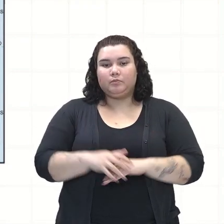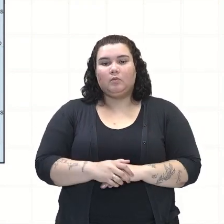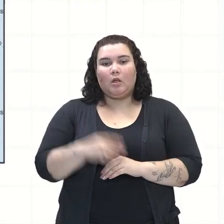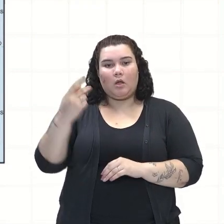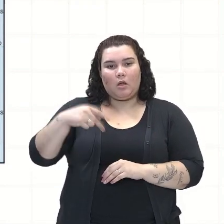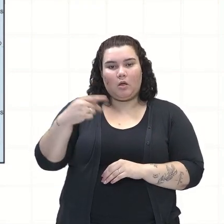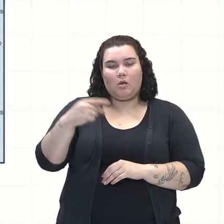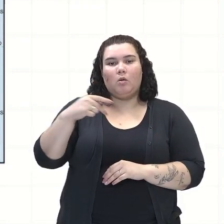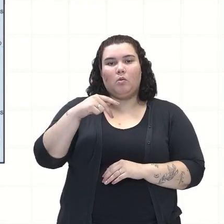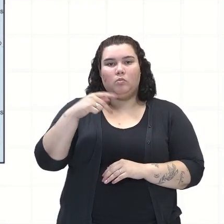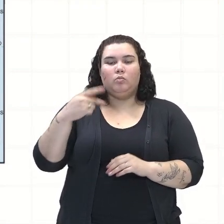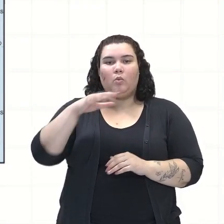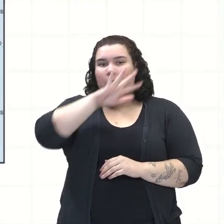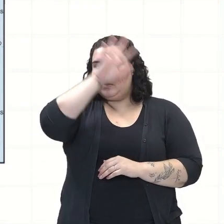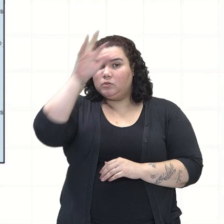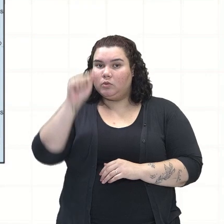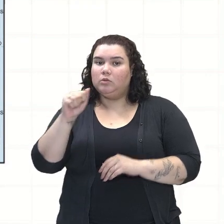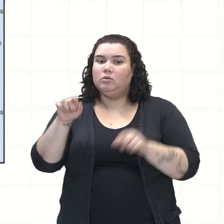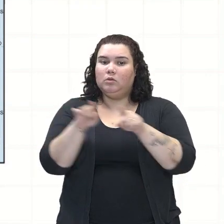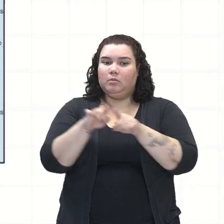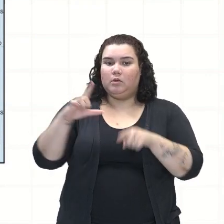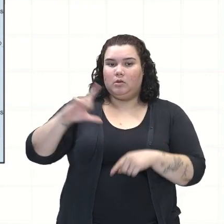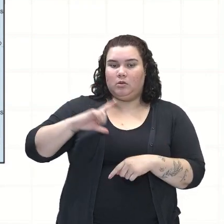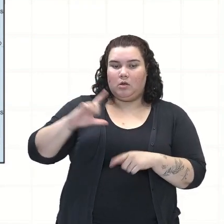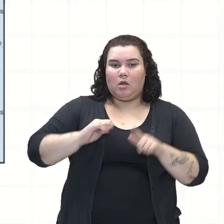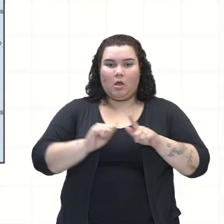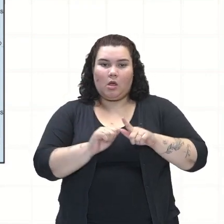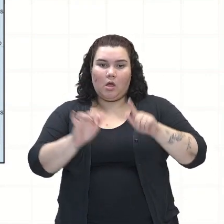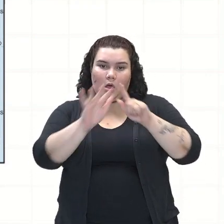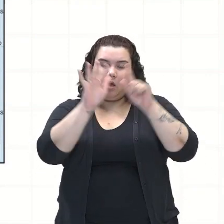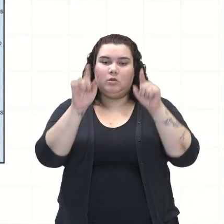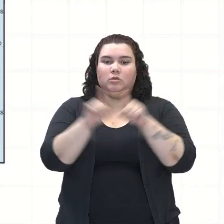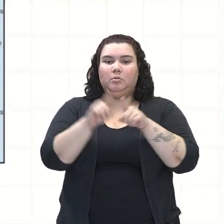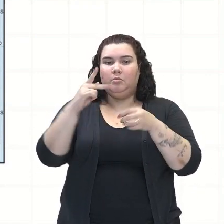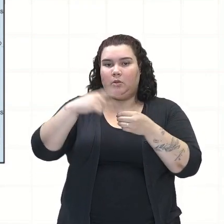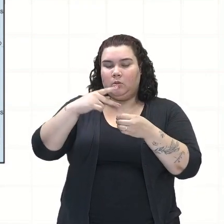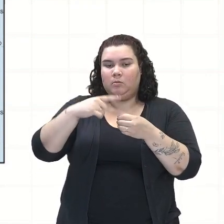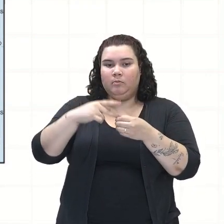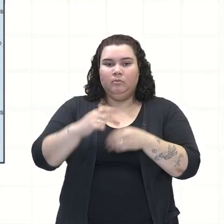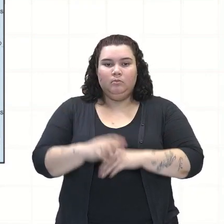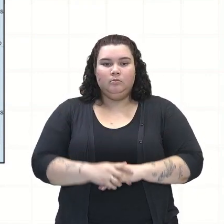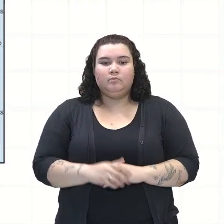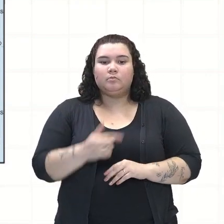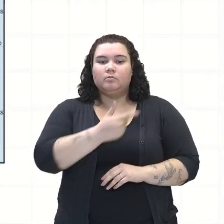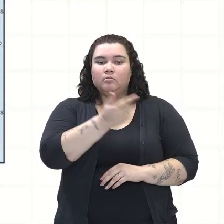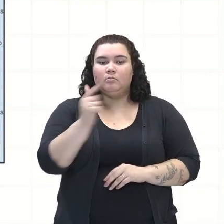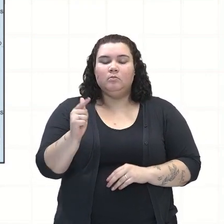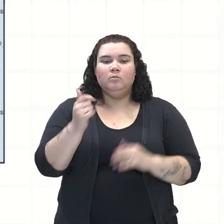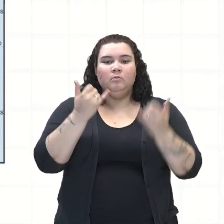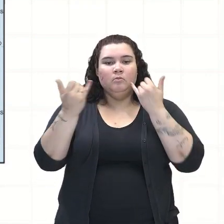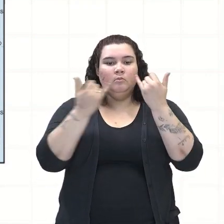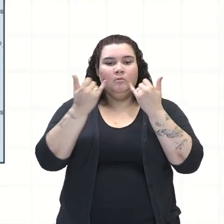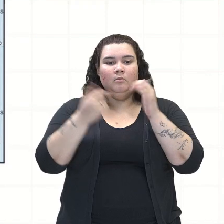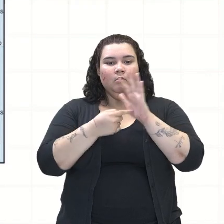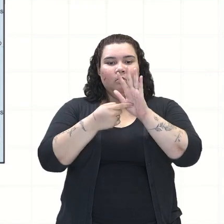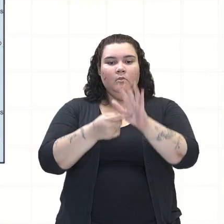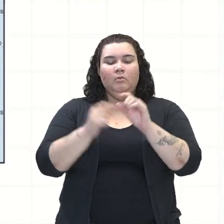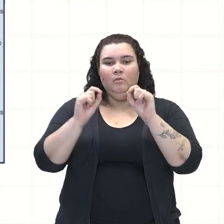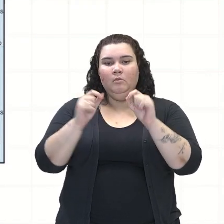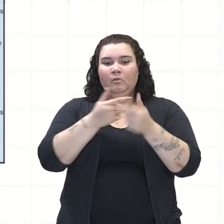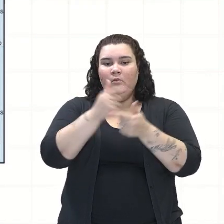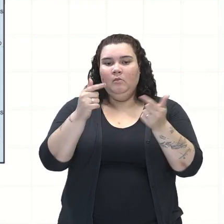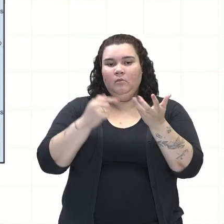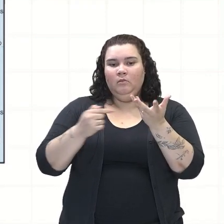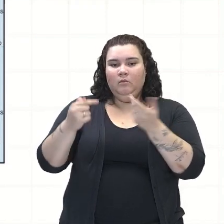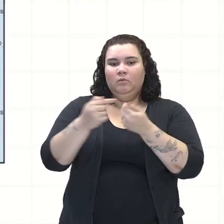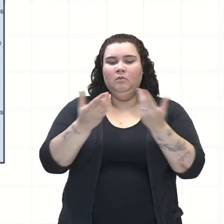Amazonas, conforme vocês podem observar, tanto de gás natural como também de petróleo. Outro ponto que eu gostaria de destacar para vocês são outros minerais,